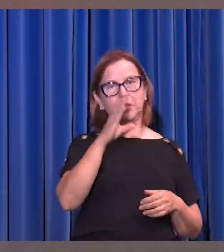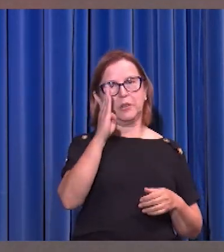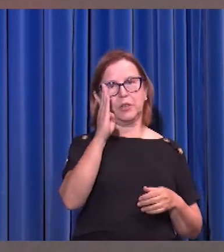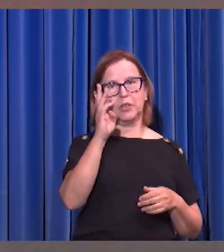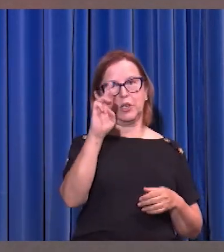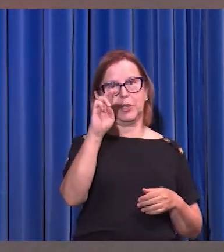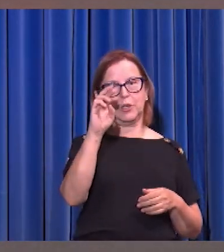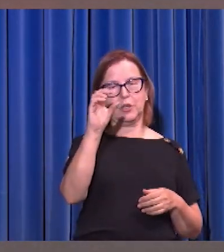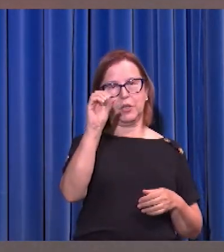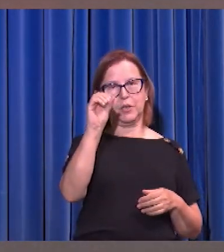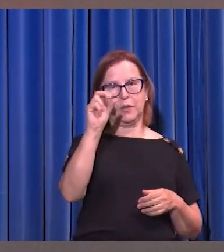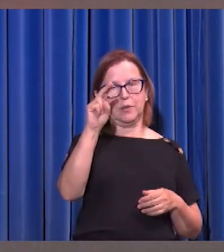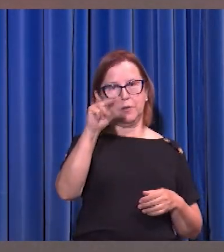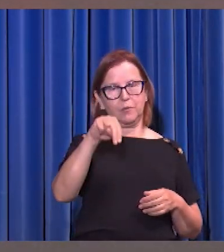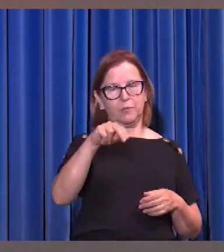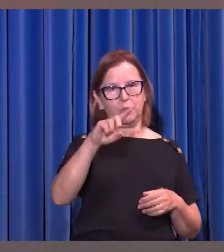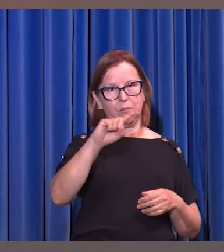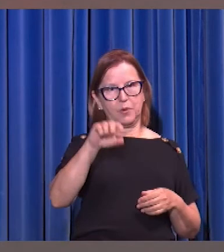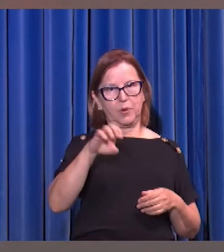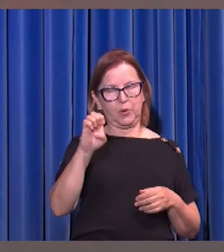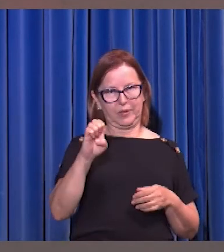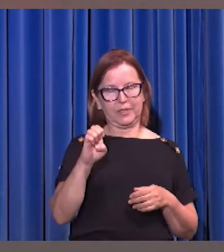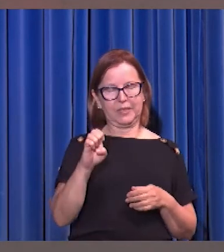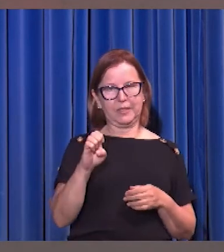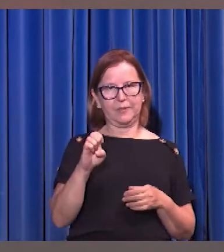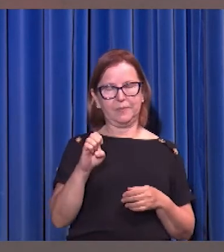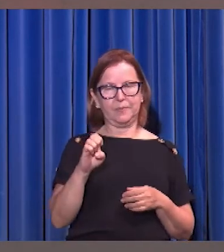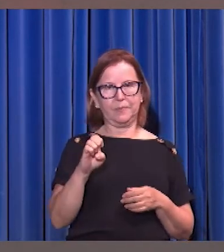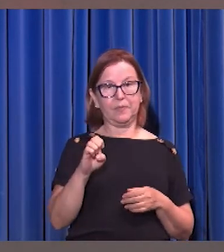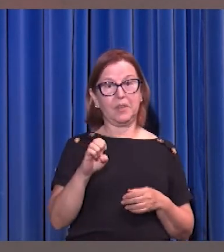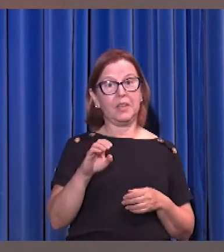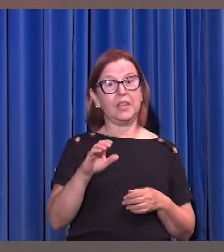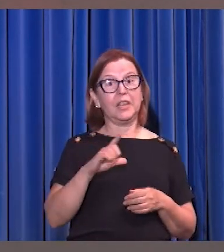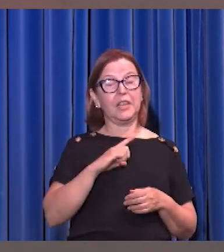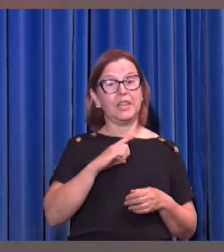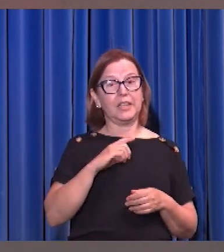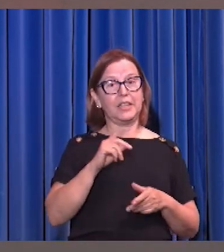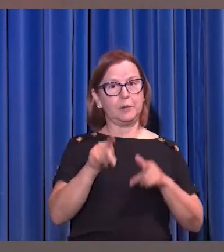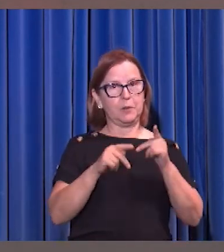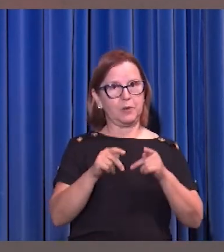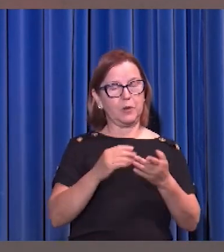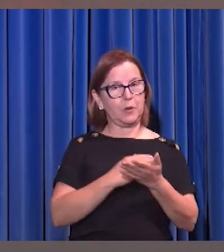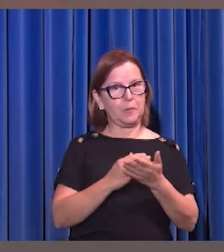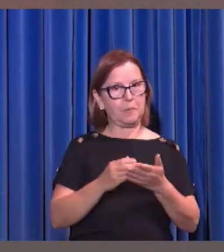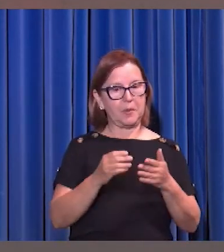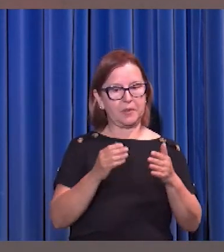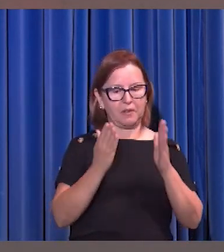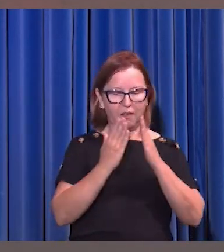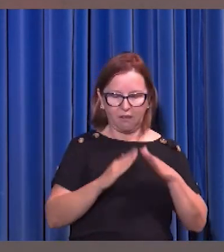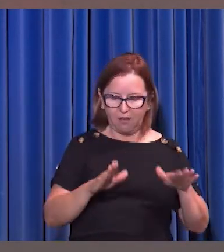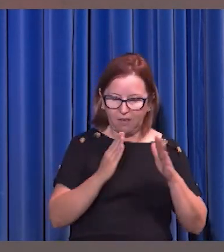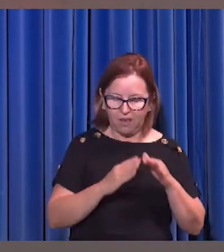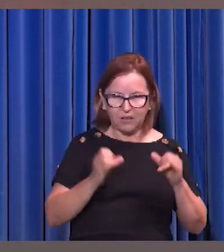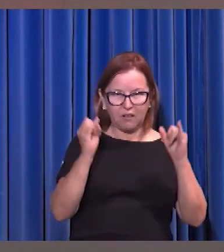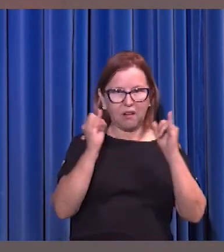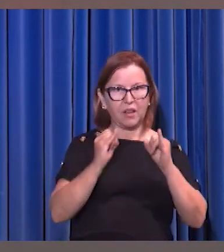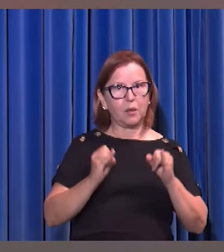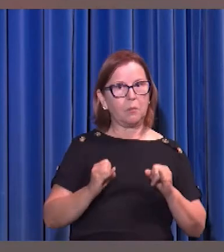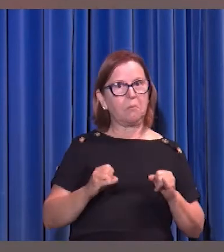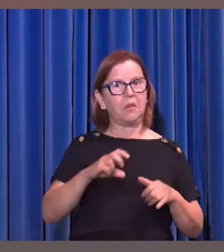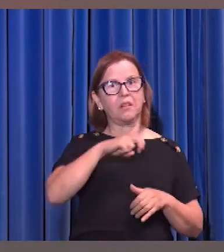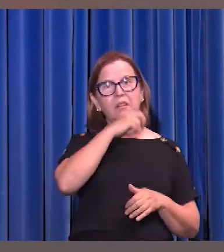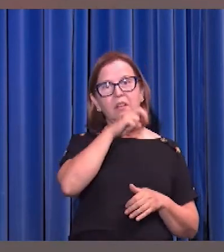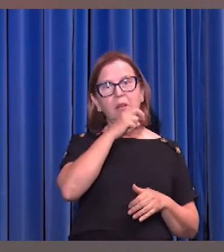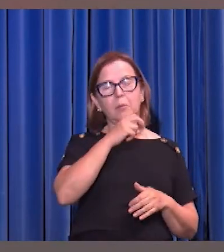O próprio povo de Israel. 2 Reis 18:4, vamos ler? 2 Reis,